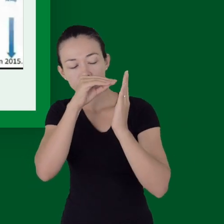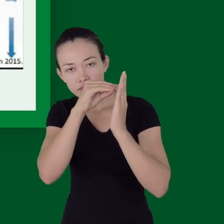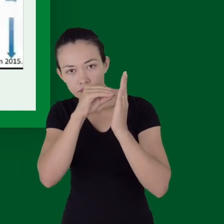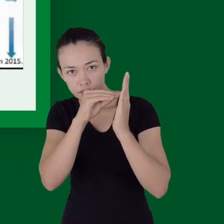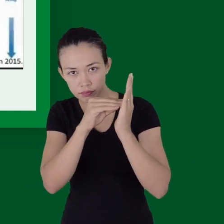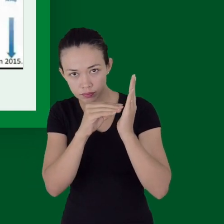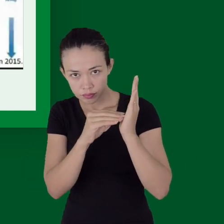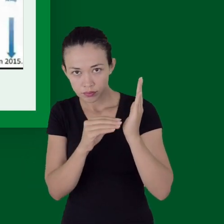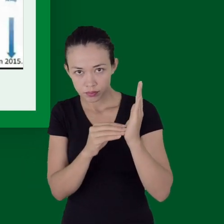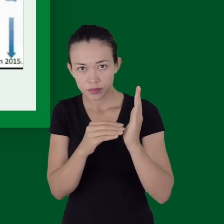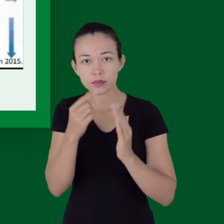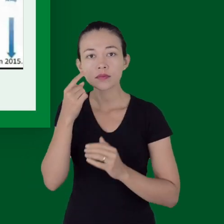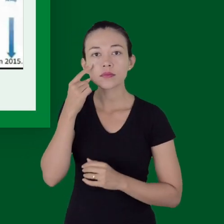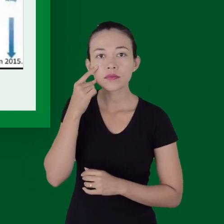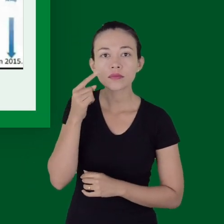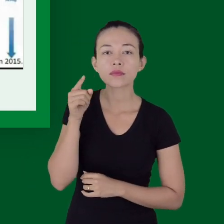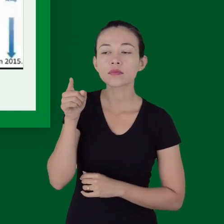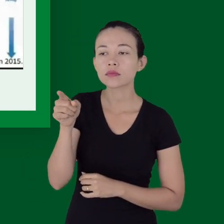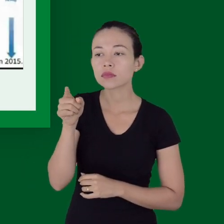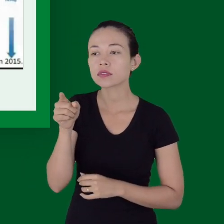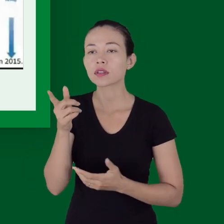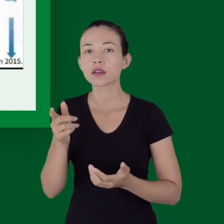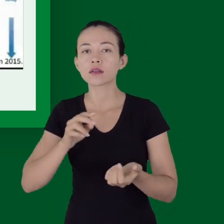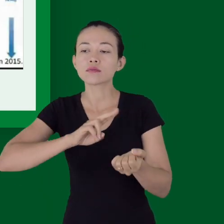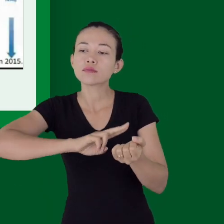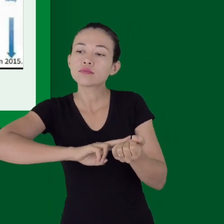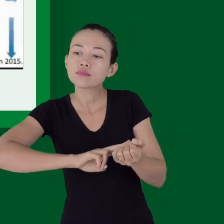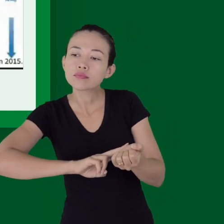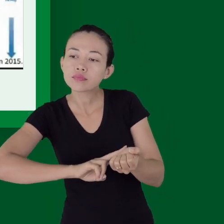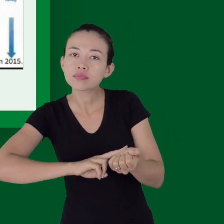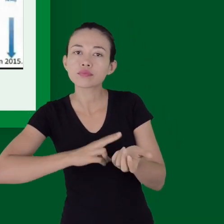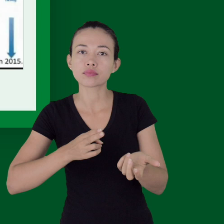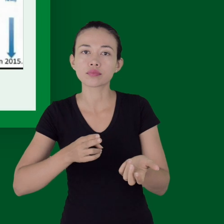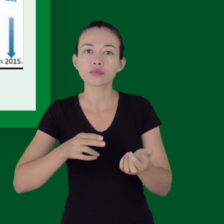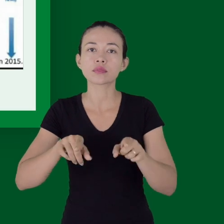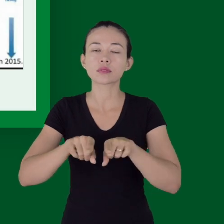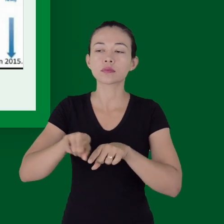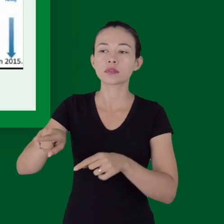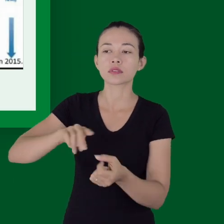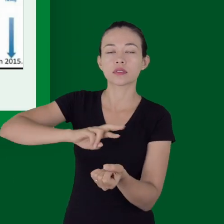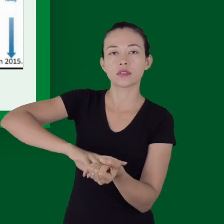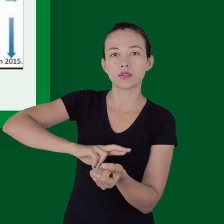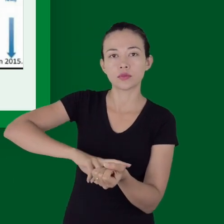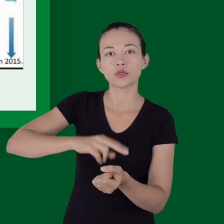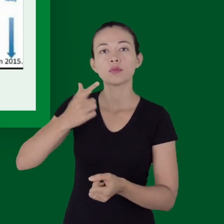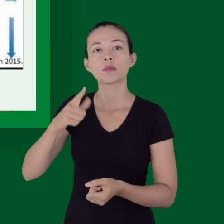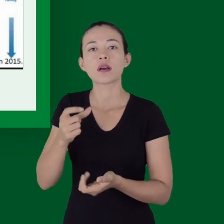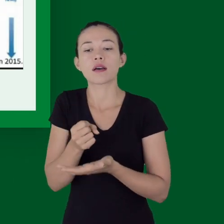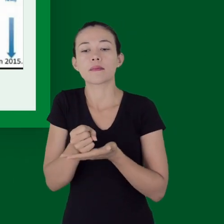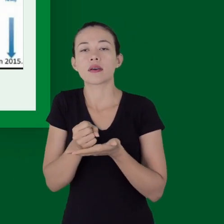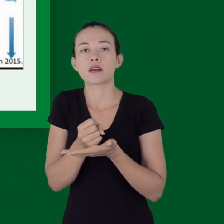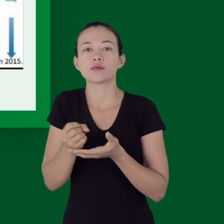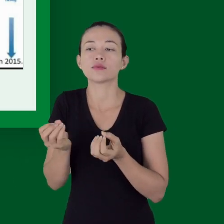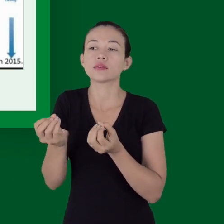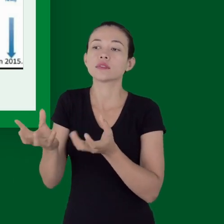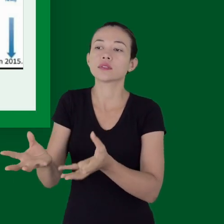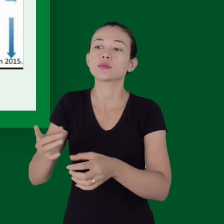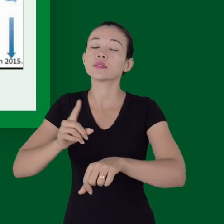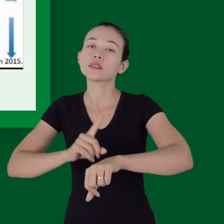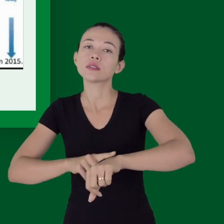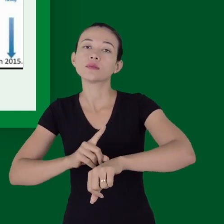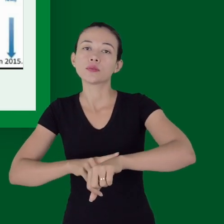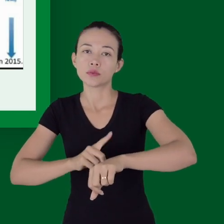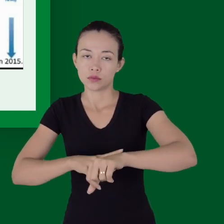Então, vai marcar os ciclos, né, para checar o pulso, vai marcar o tempo de administrar as drogas.